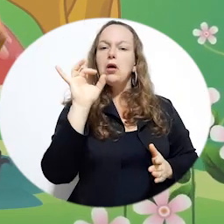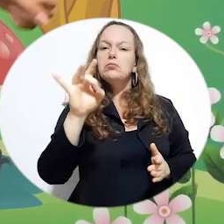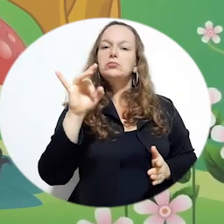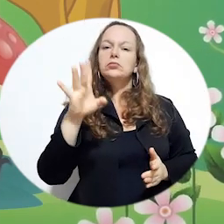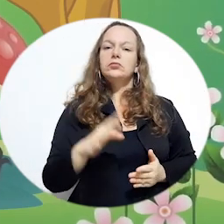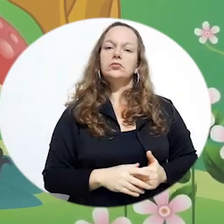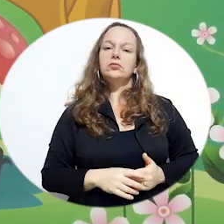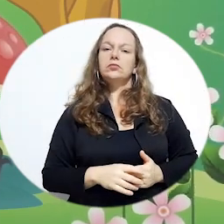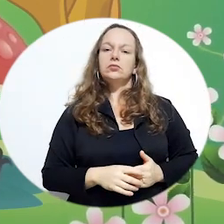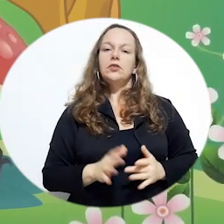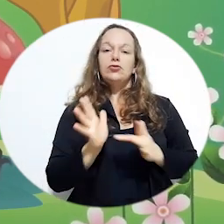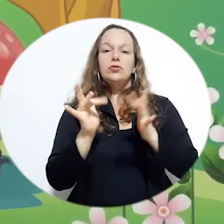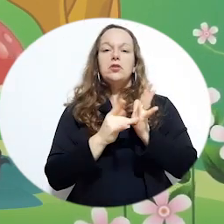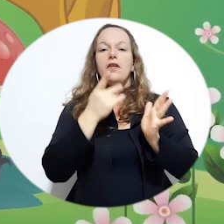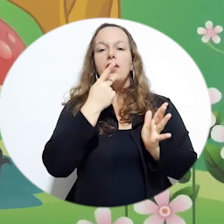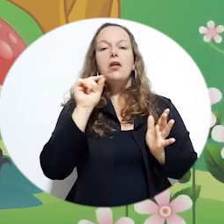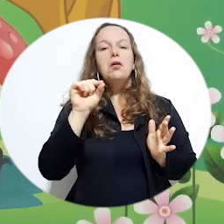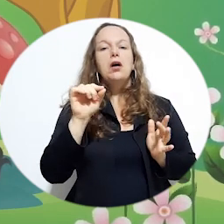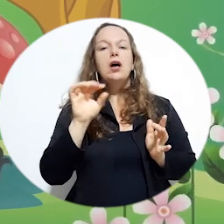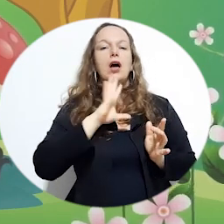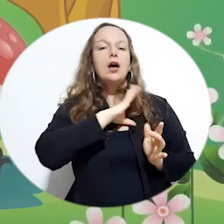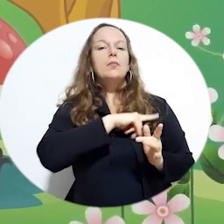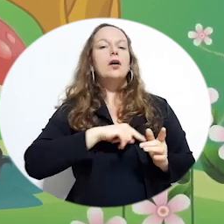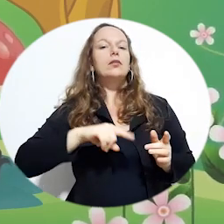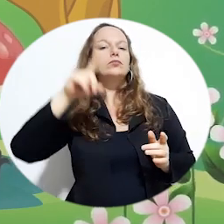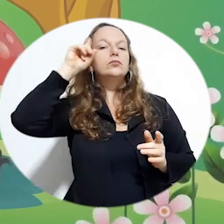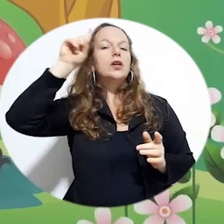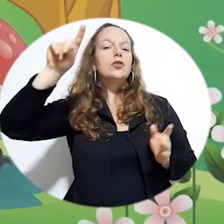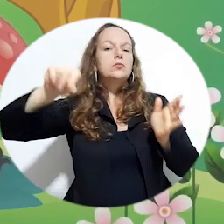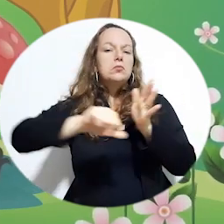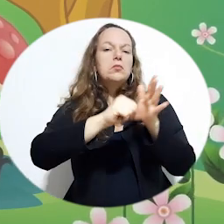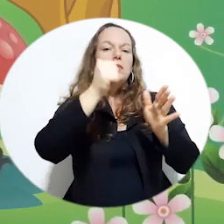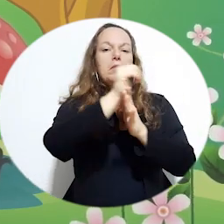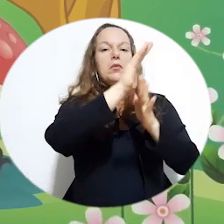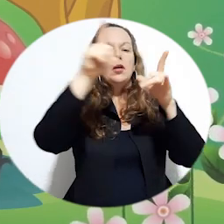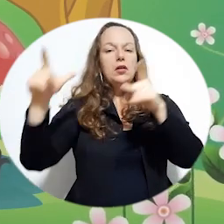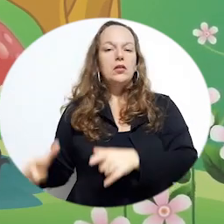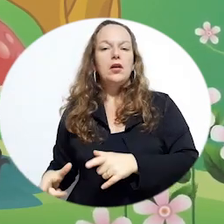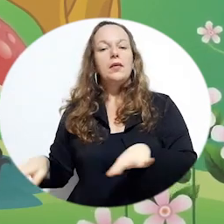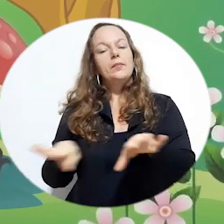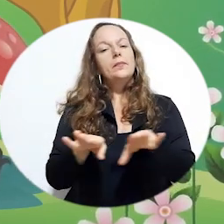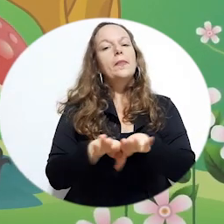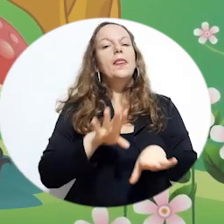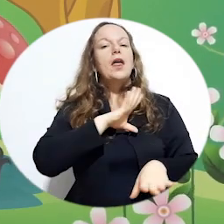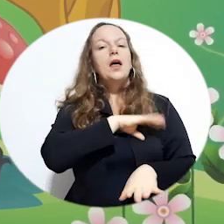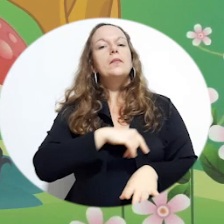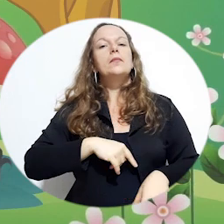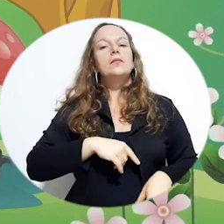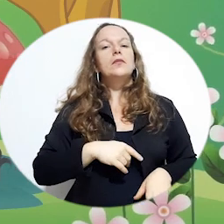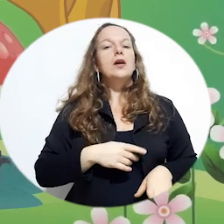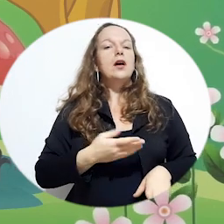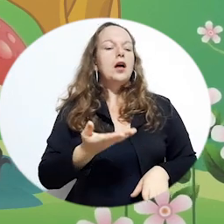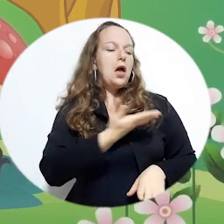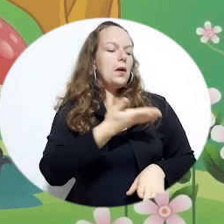falou: amar Deus acima de todas as coisas e amar o nosso próximo como nós amamos a nós mesmos.